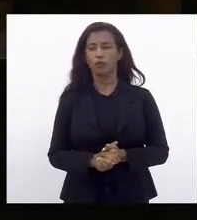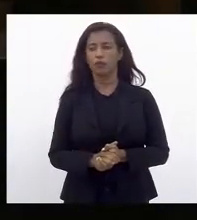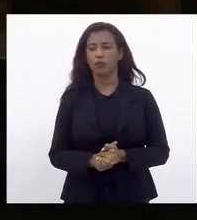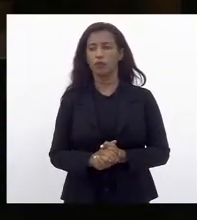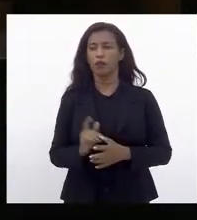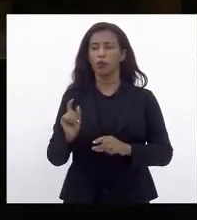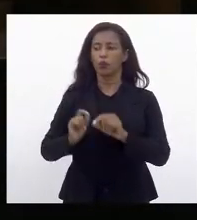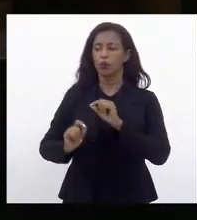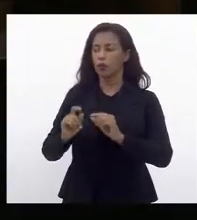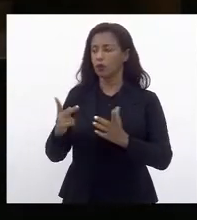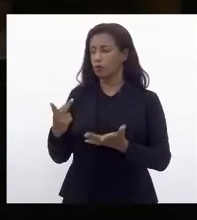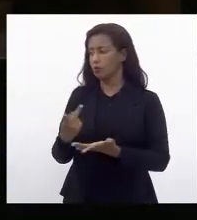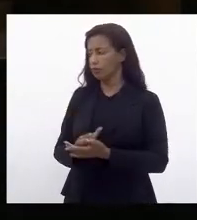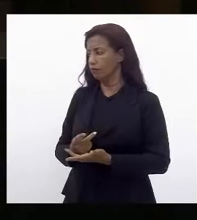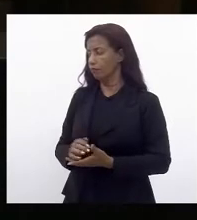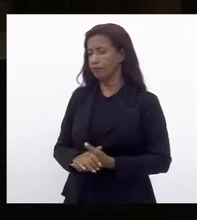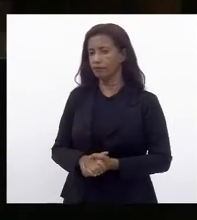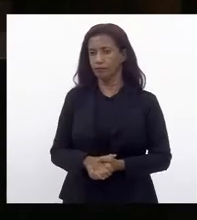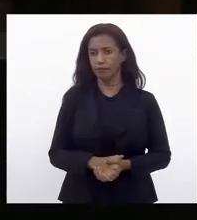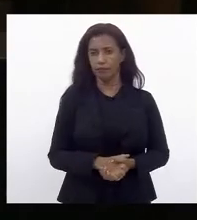o que que acontece?